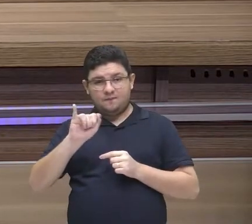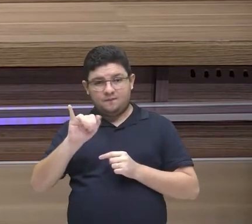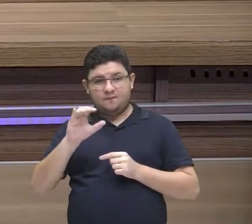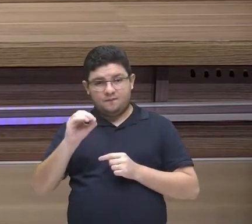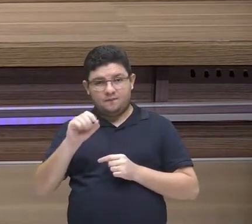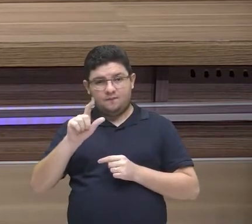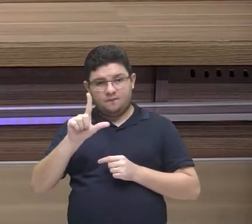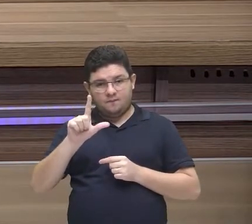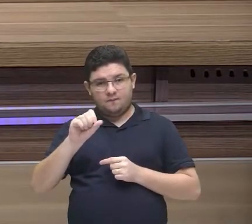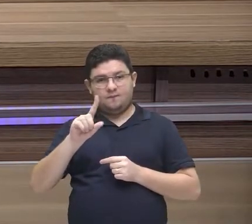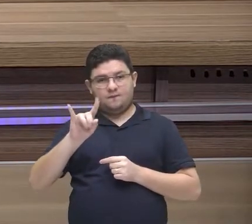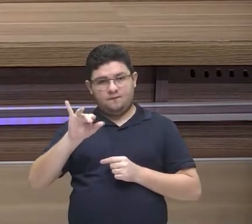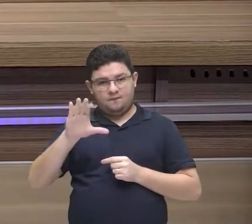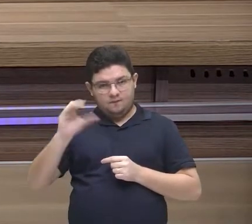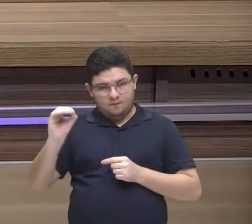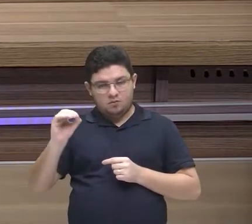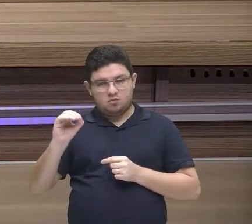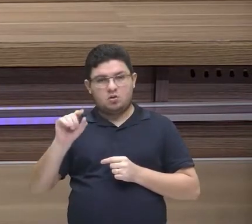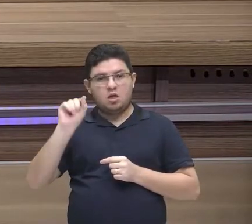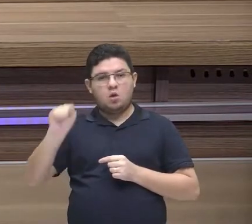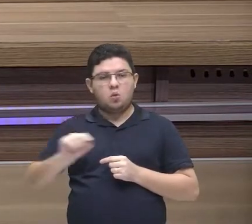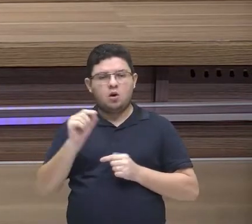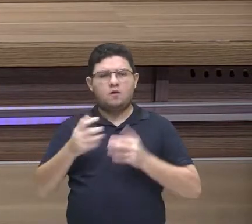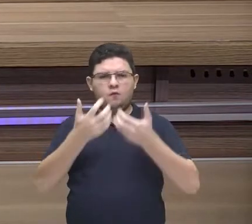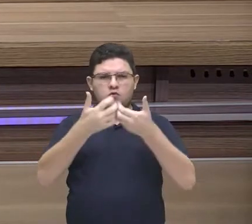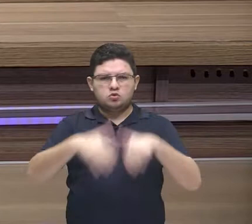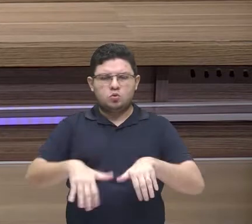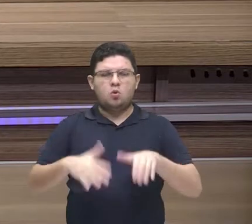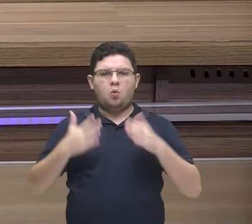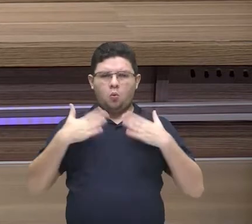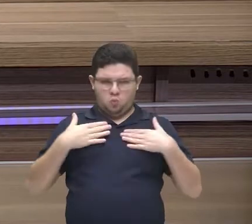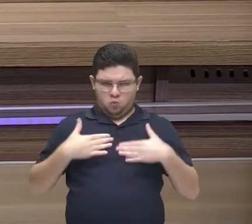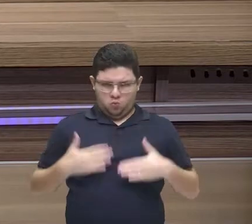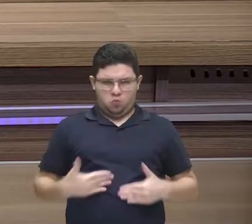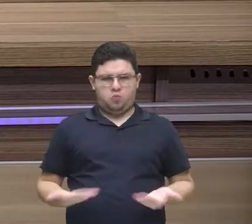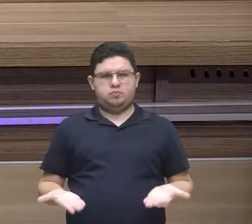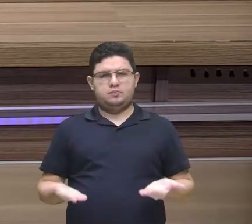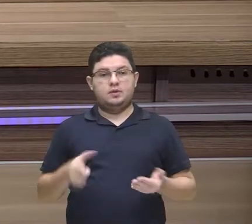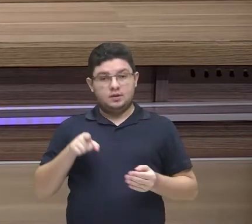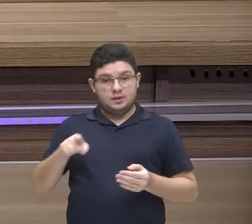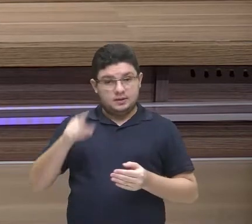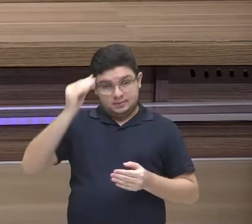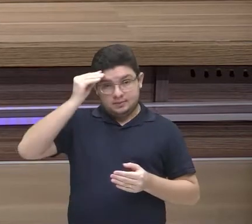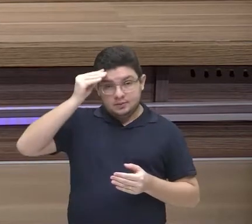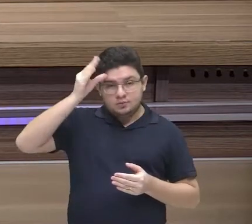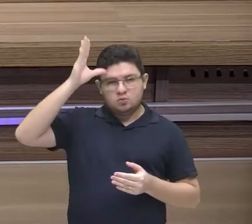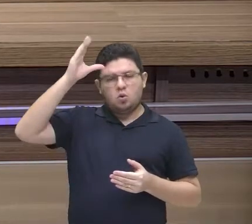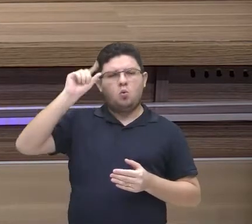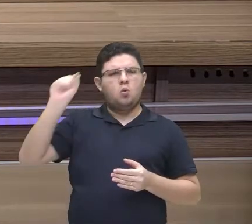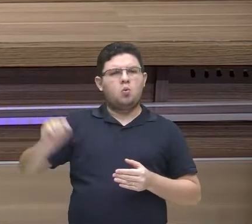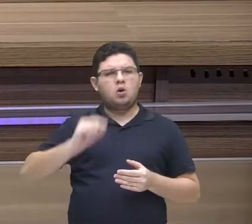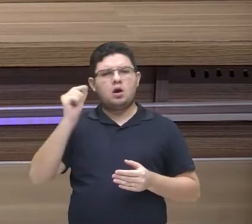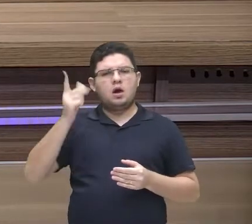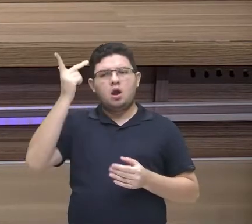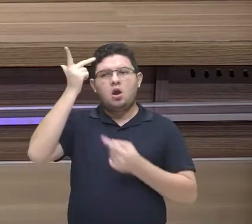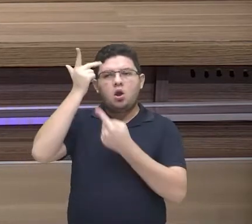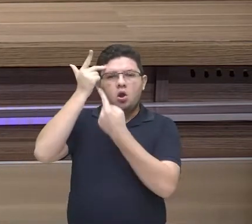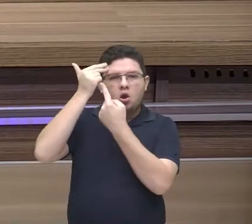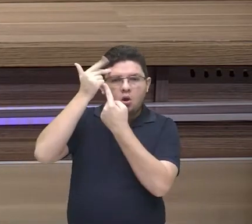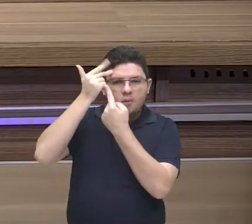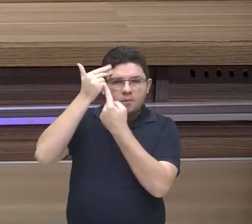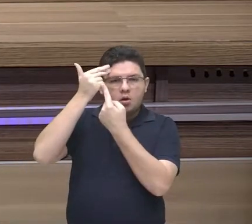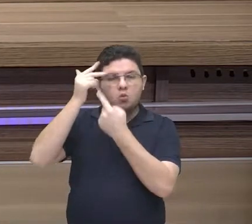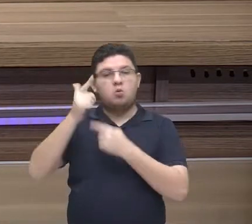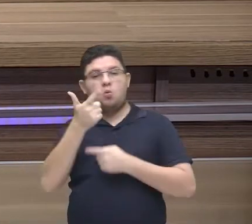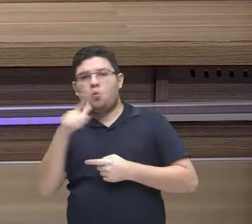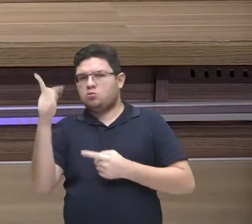corpo, de físio e lógico, né? Então, ele vai ter que ter o entendimento, né, do que é normal ou o que não é